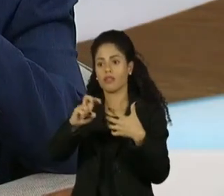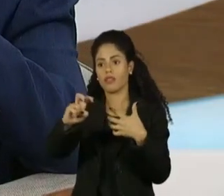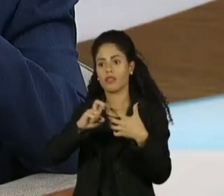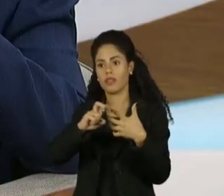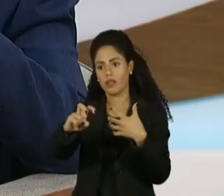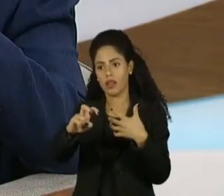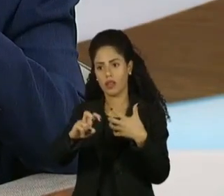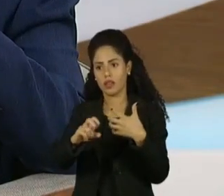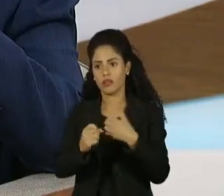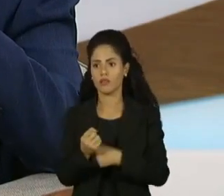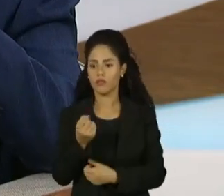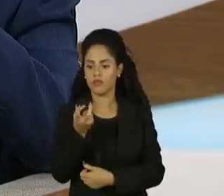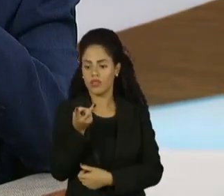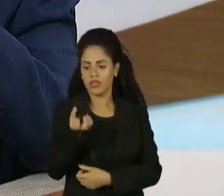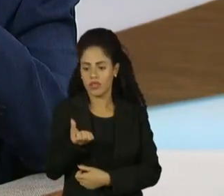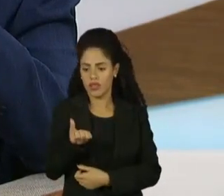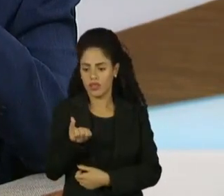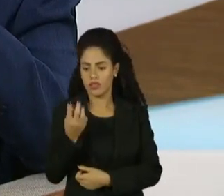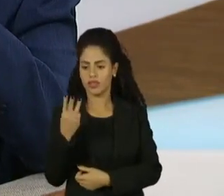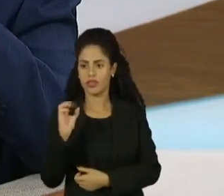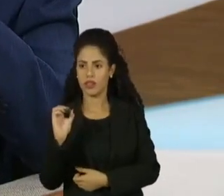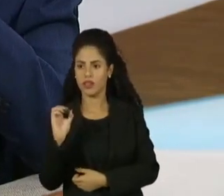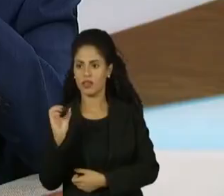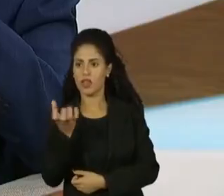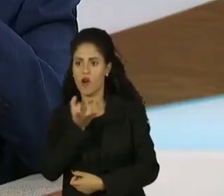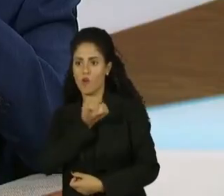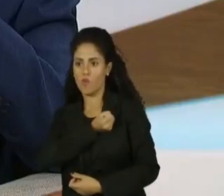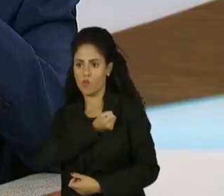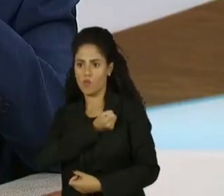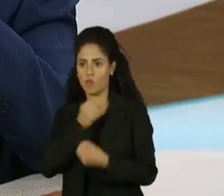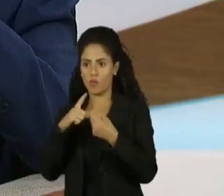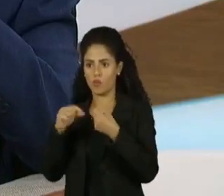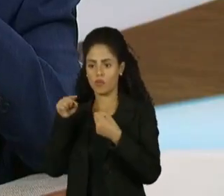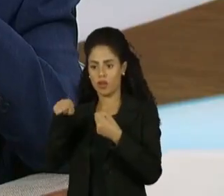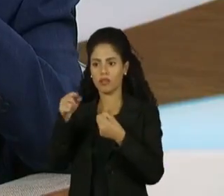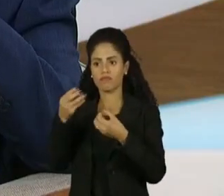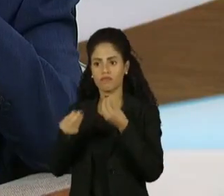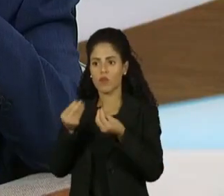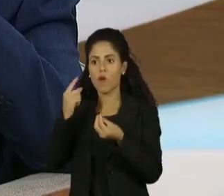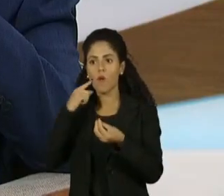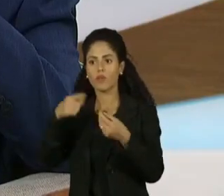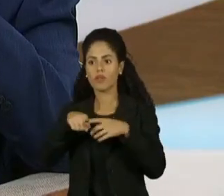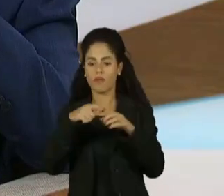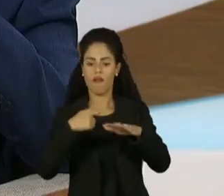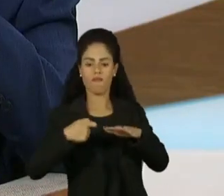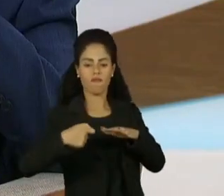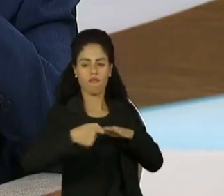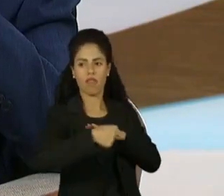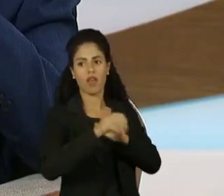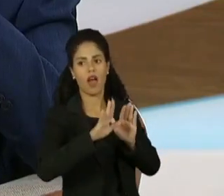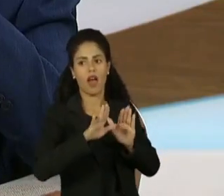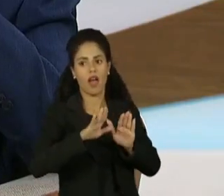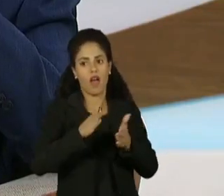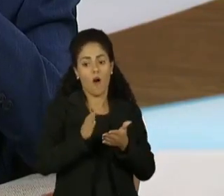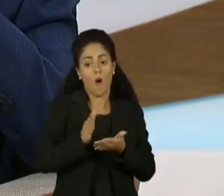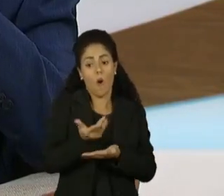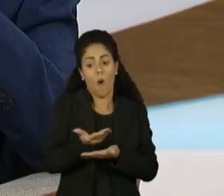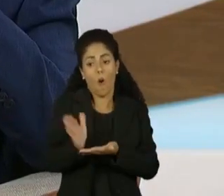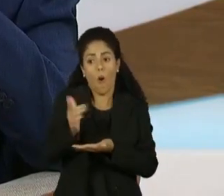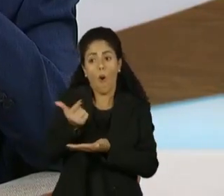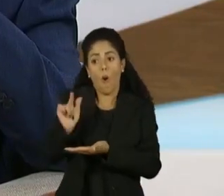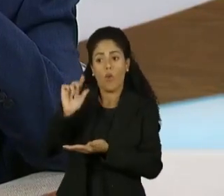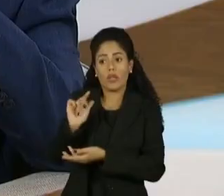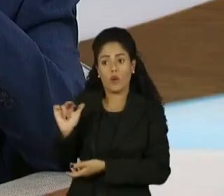com o 2630, que trata de fake news, né, que está na Câmara dos Deputados, que nós temos uma